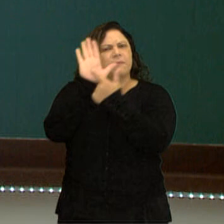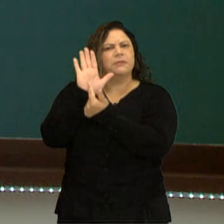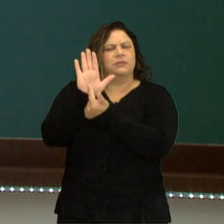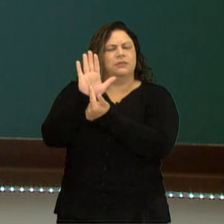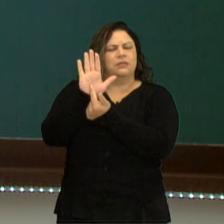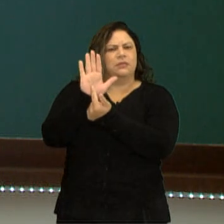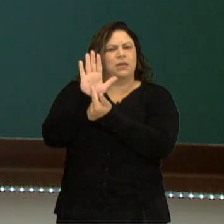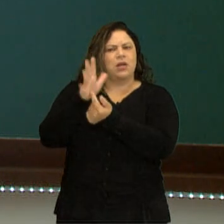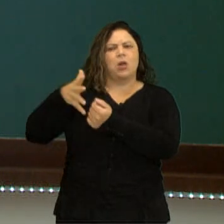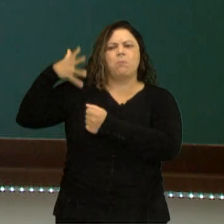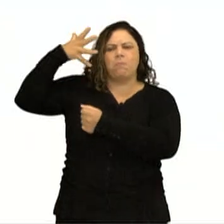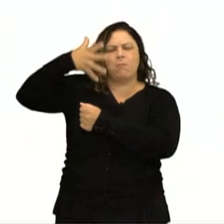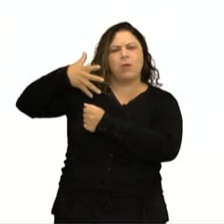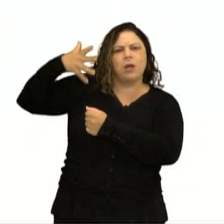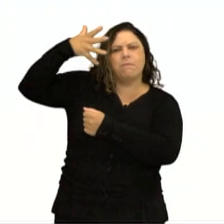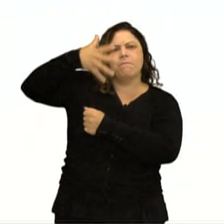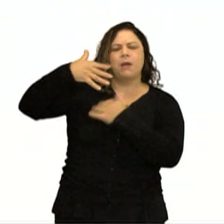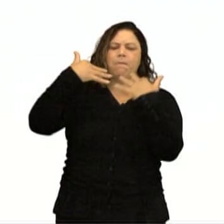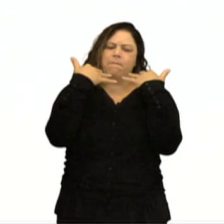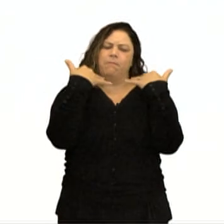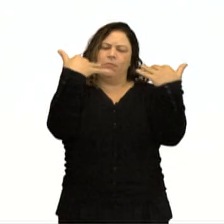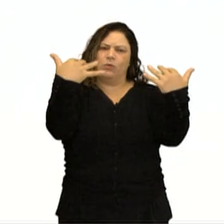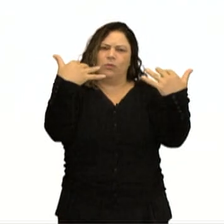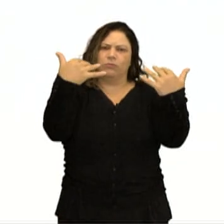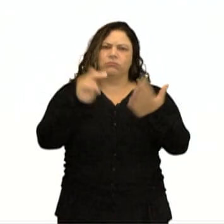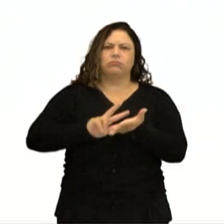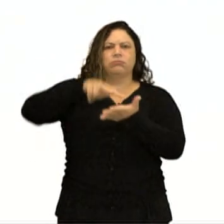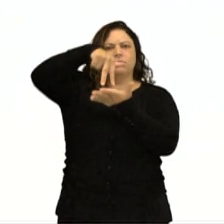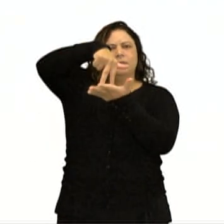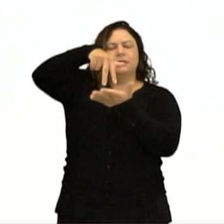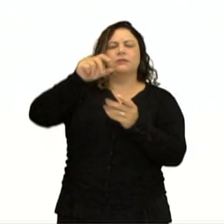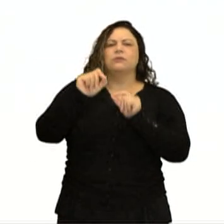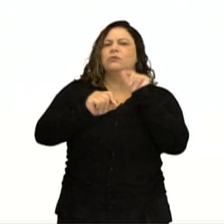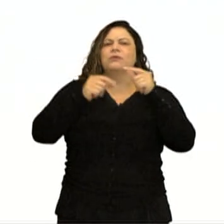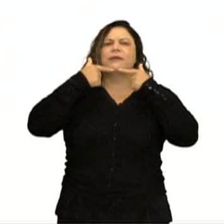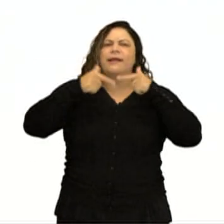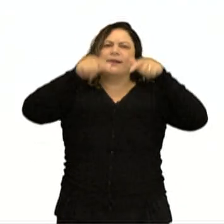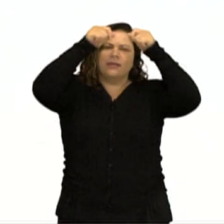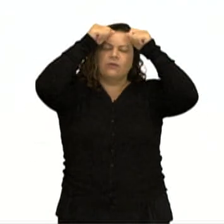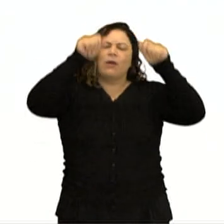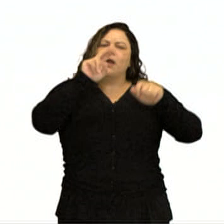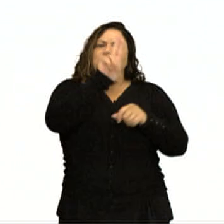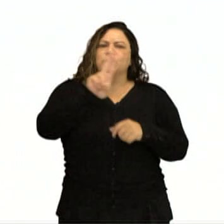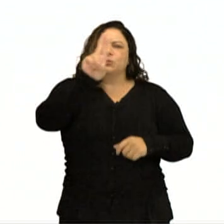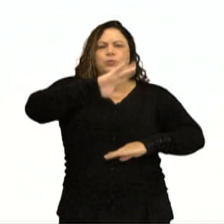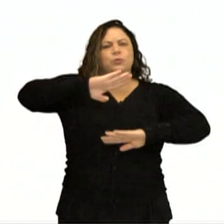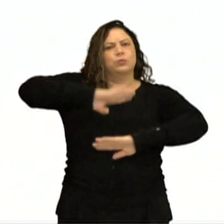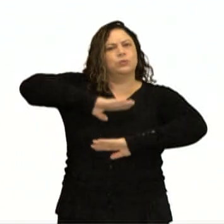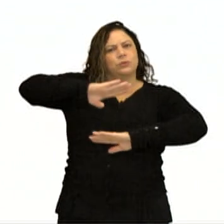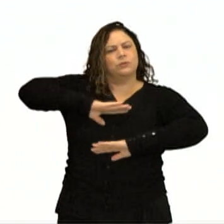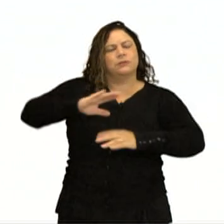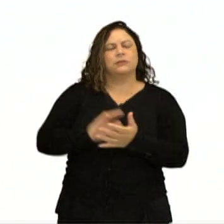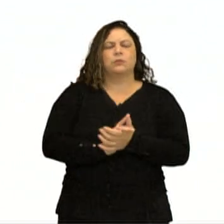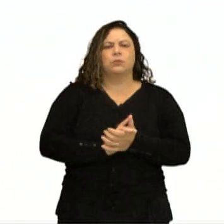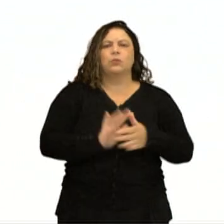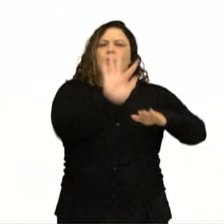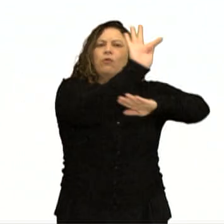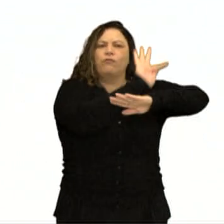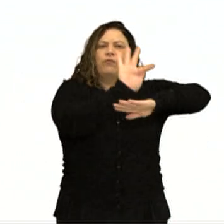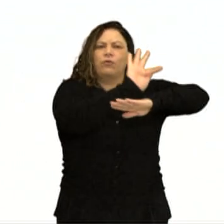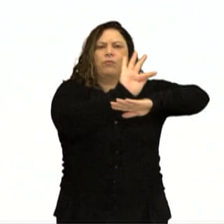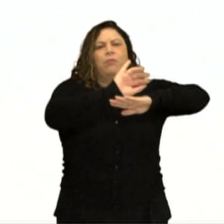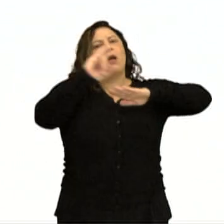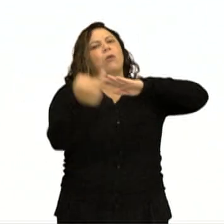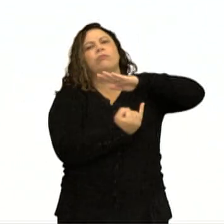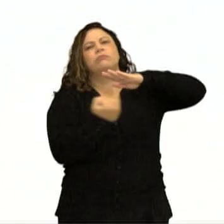público? Que linguagem usou nessa situação, formal ou informal? Então